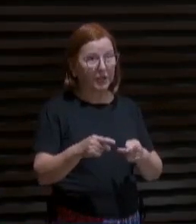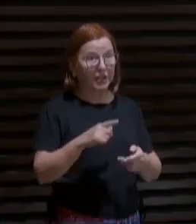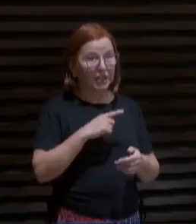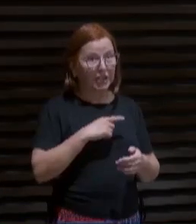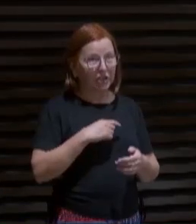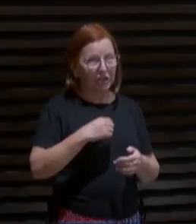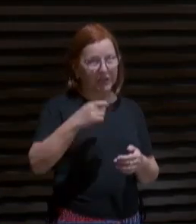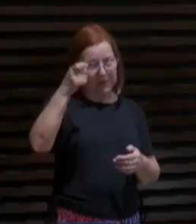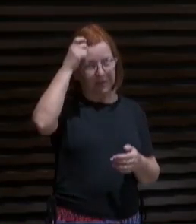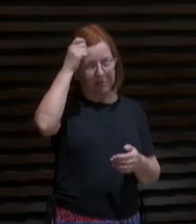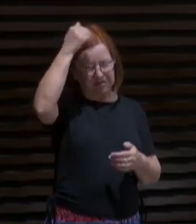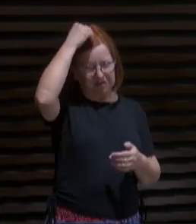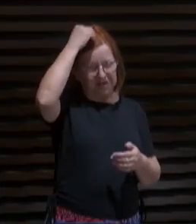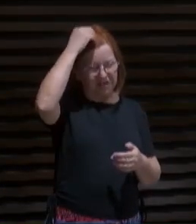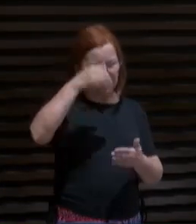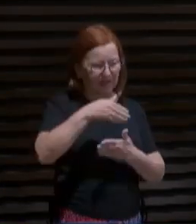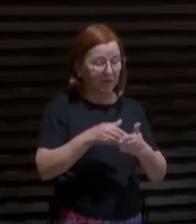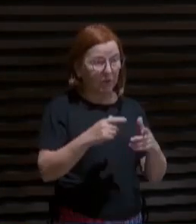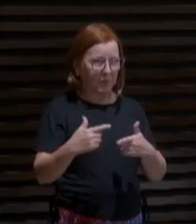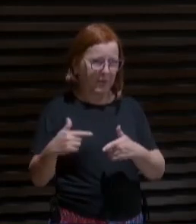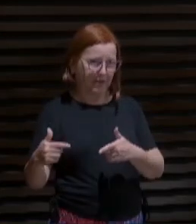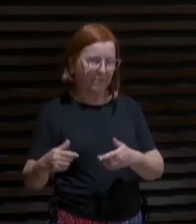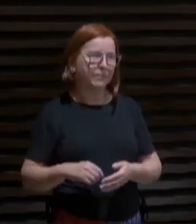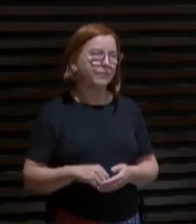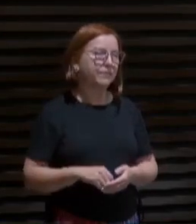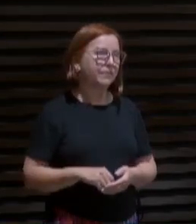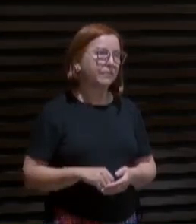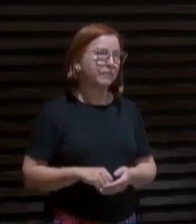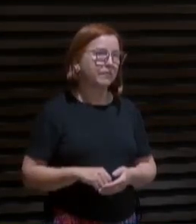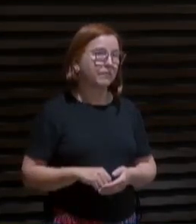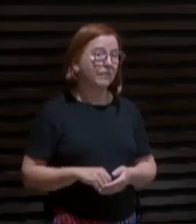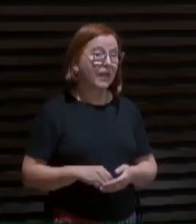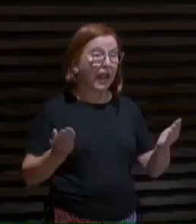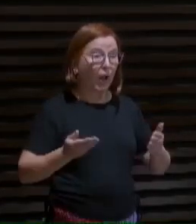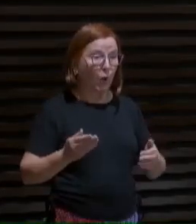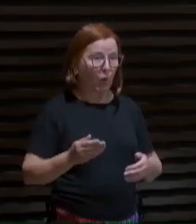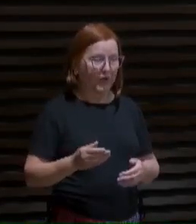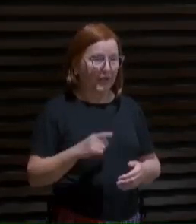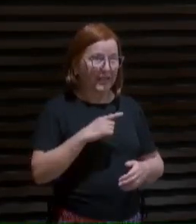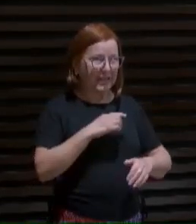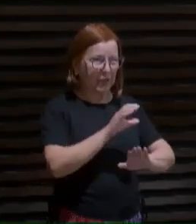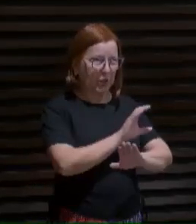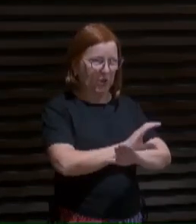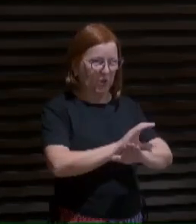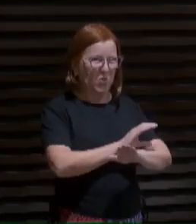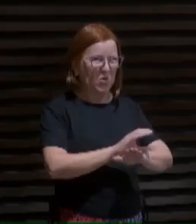lugar. E agora, há uma cultura de